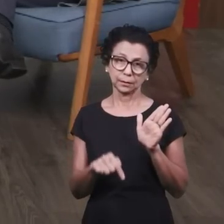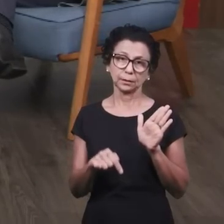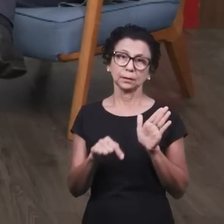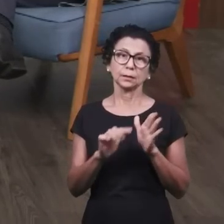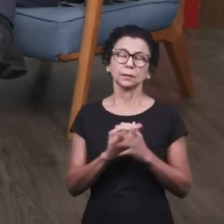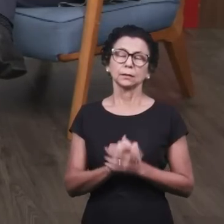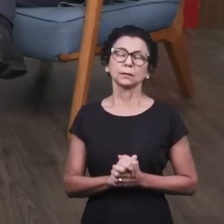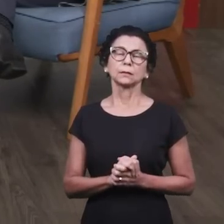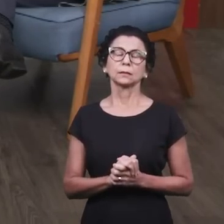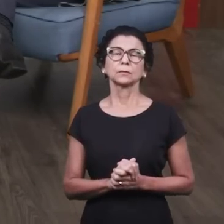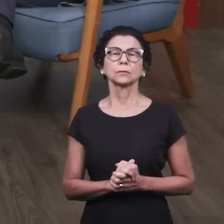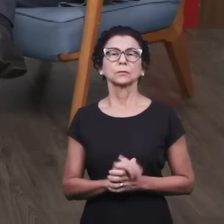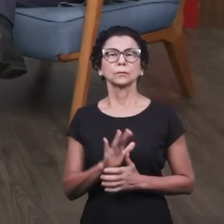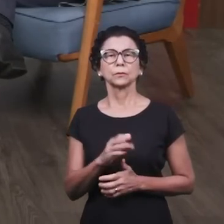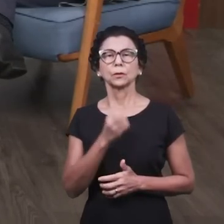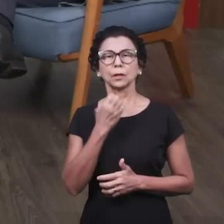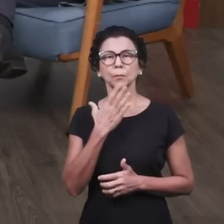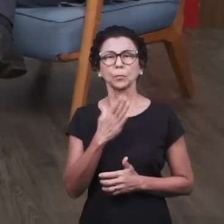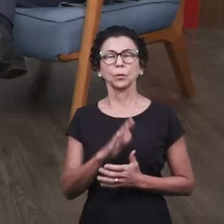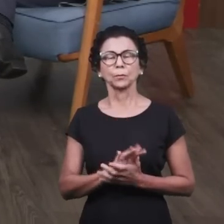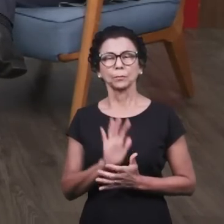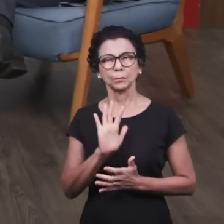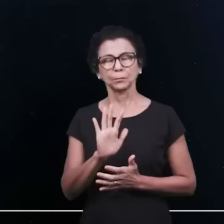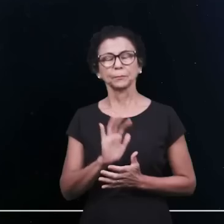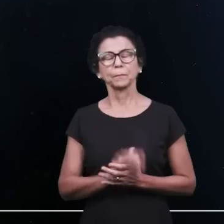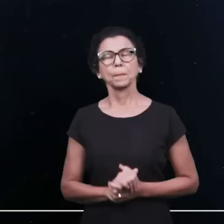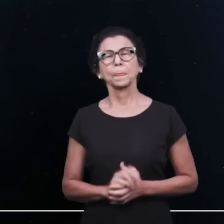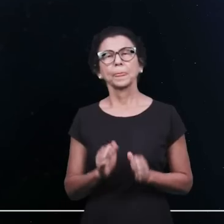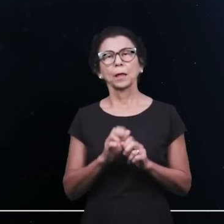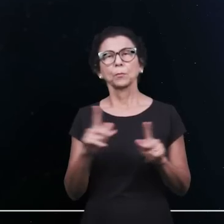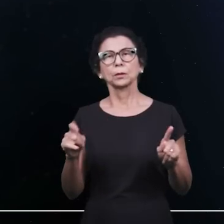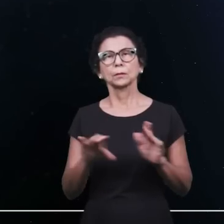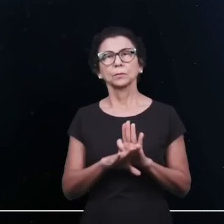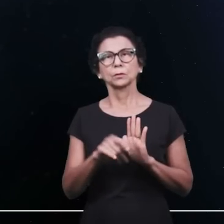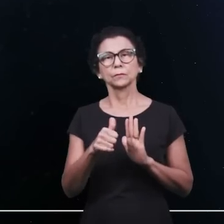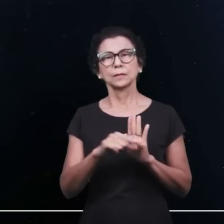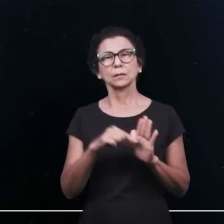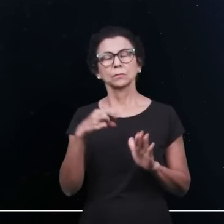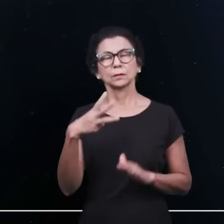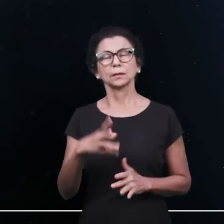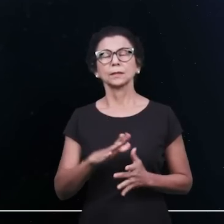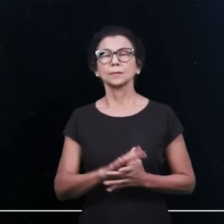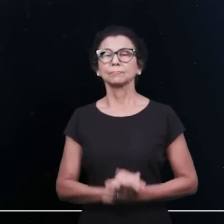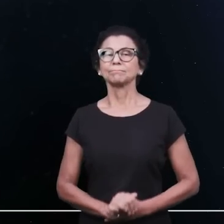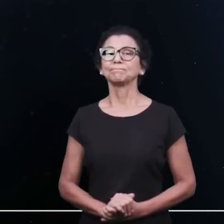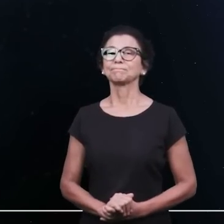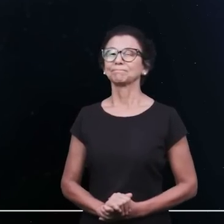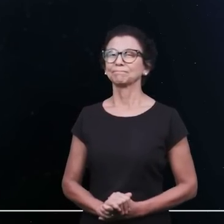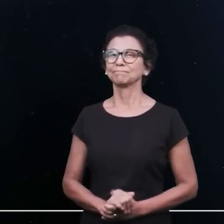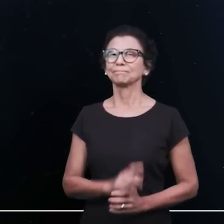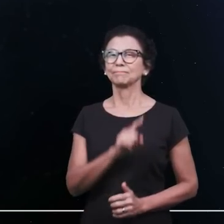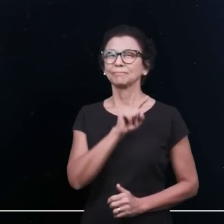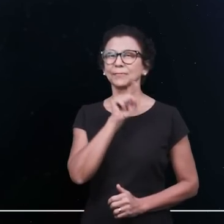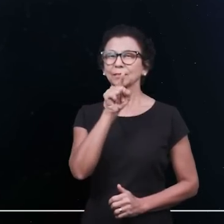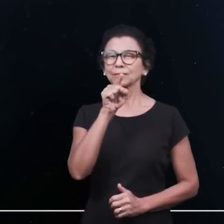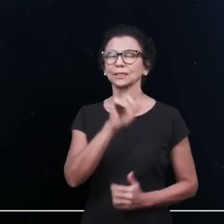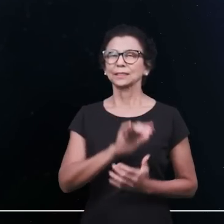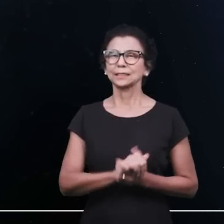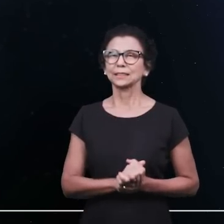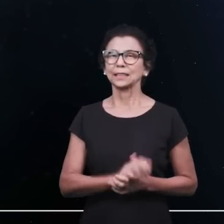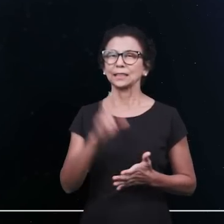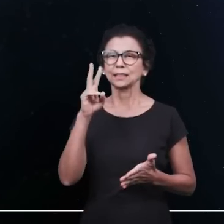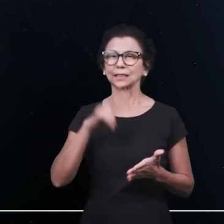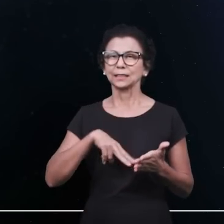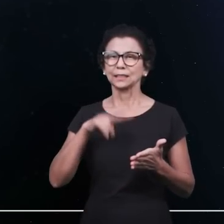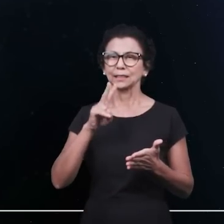o homem. Vamos lá, Apocalipse 1, 3. Bem-aventurado aquele que lê